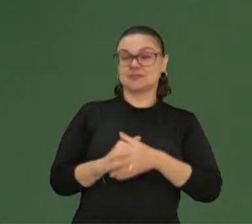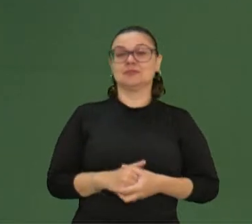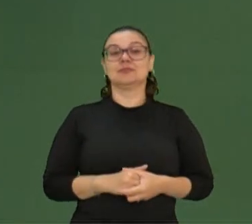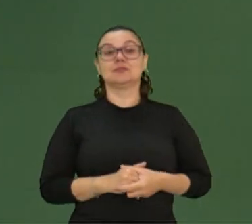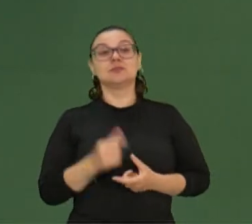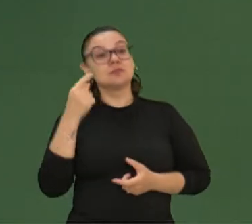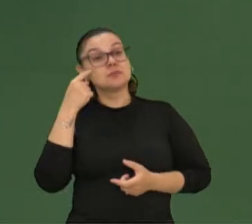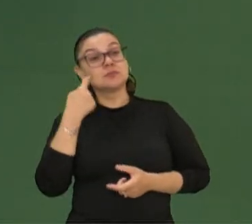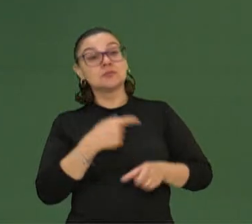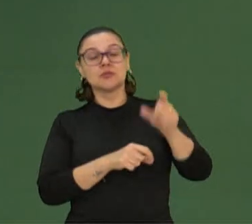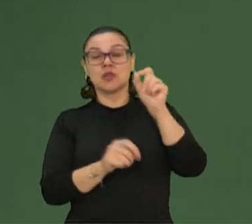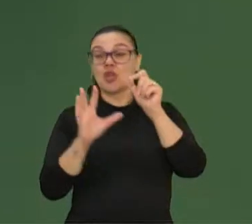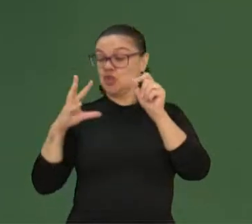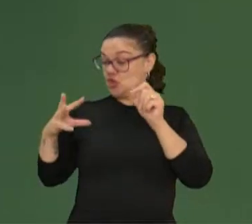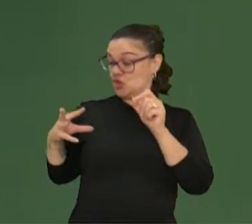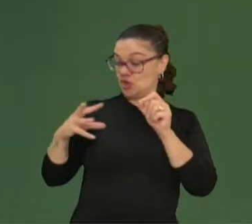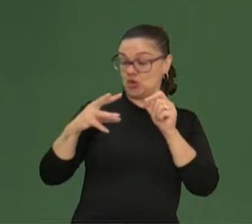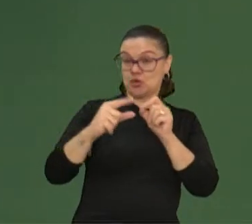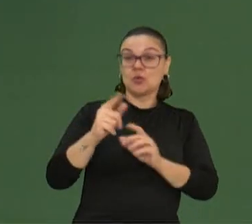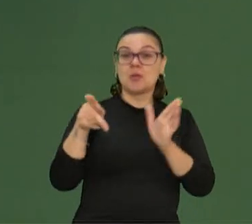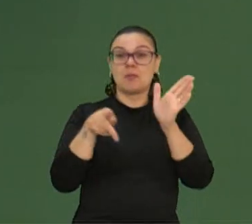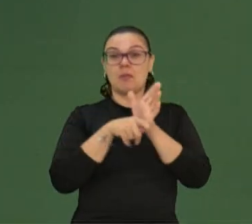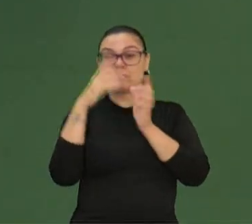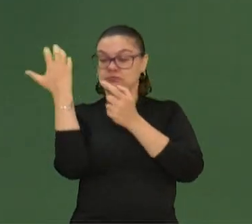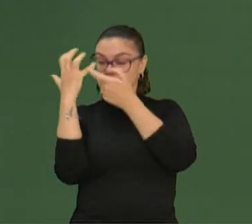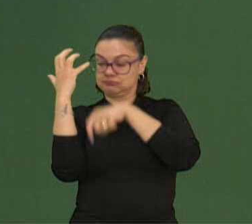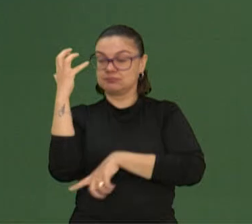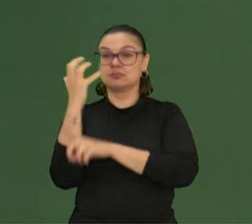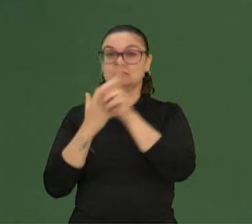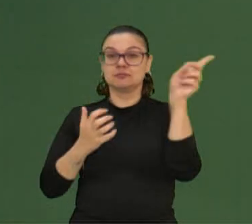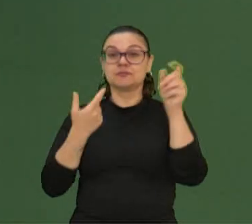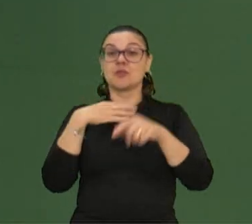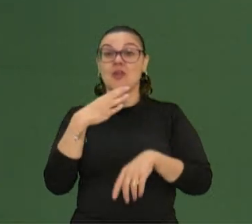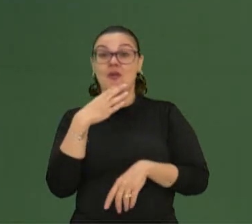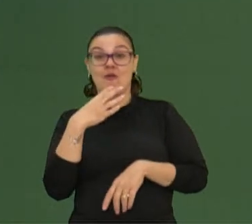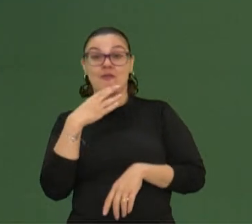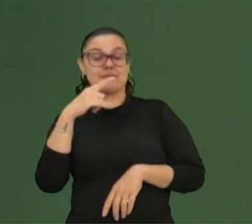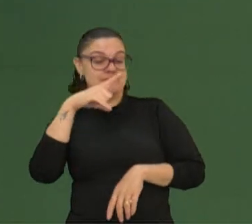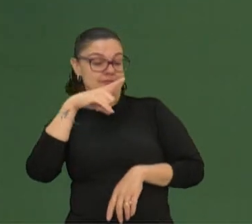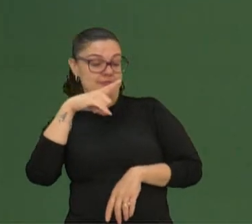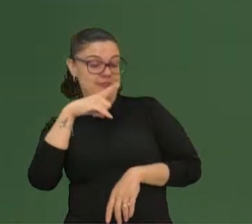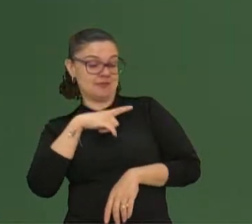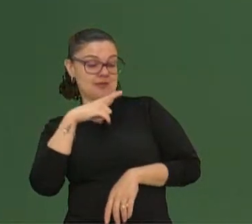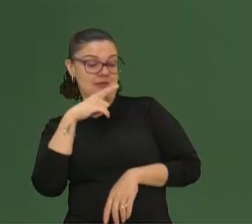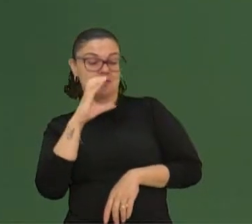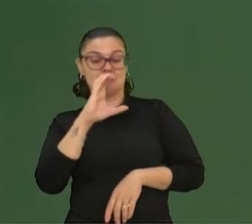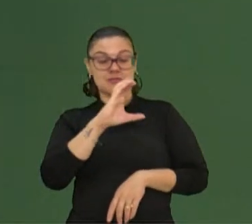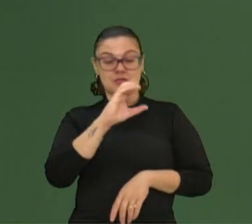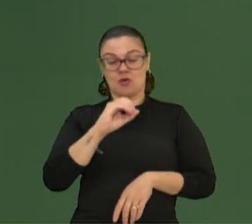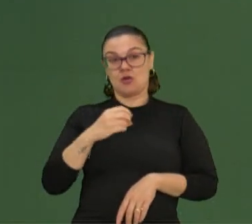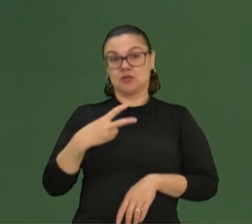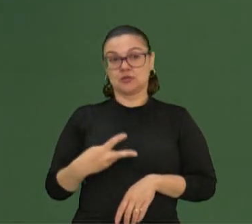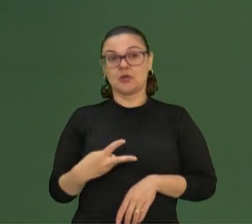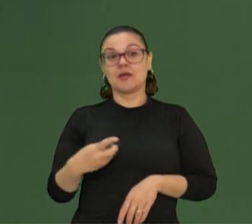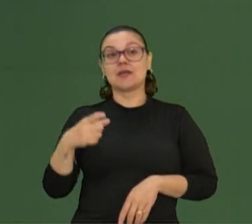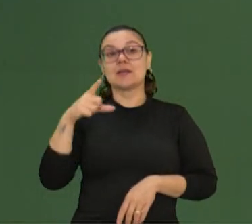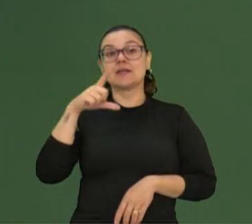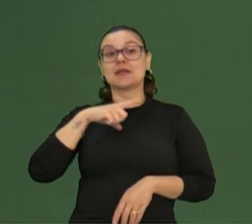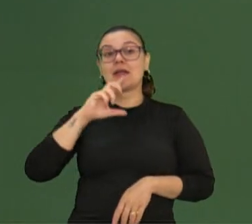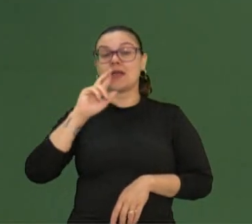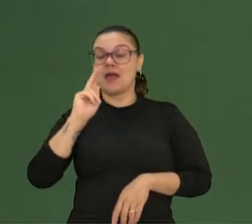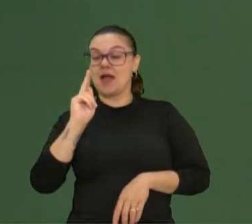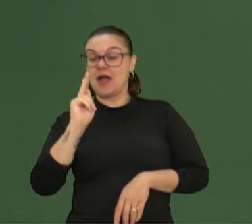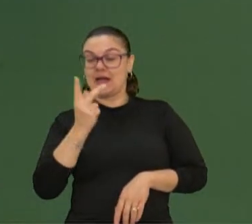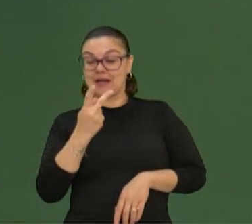propôs o seguinte, para todos os tipos de fotossíntese conhecidas, tem o gás carbônico, e tem uma molécula de